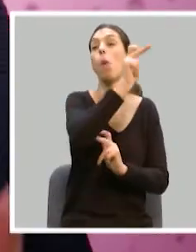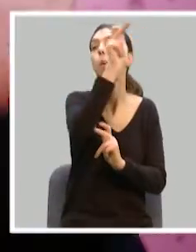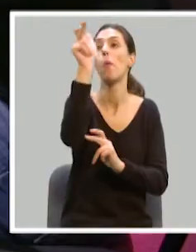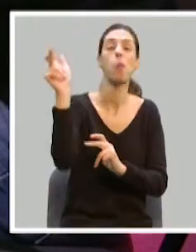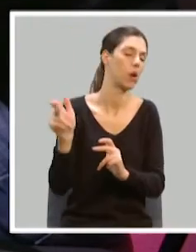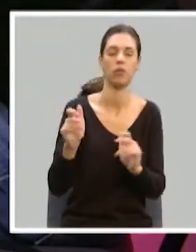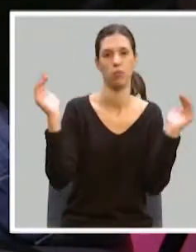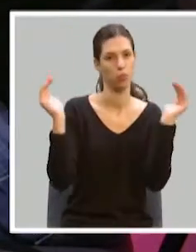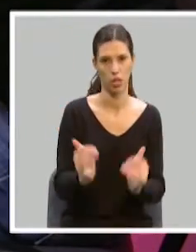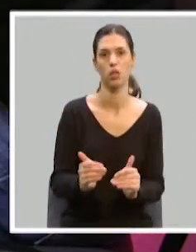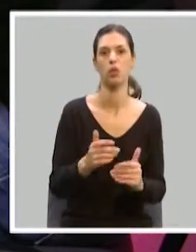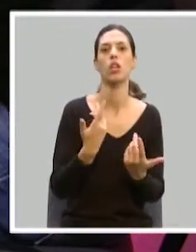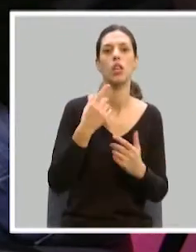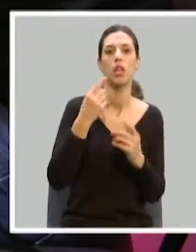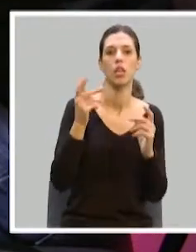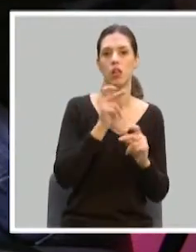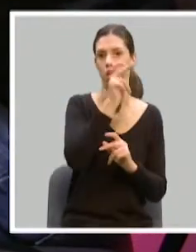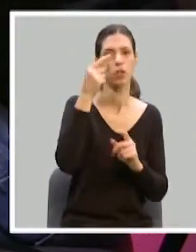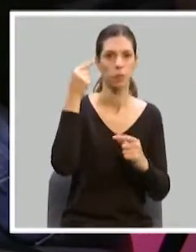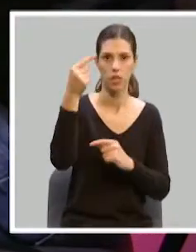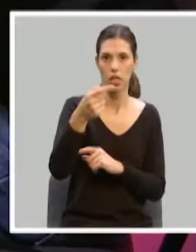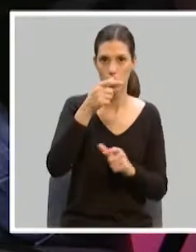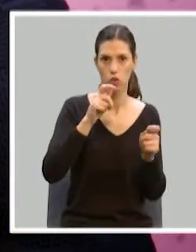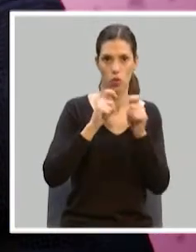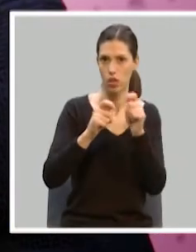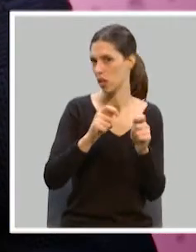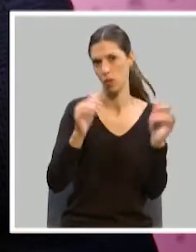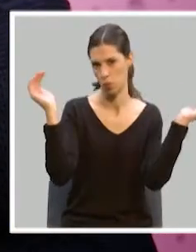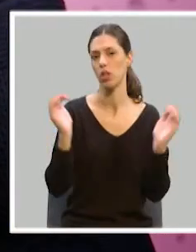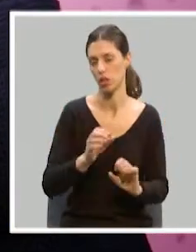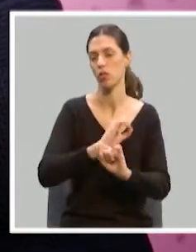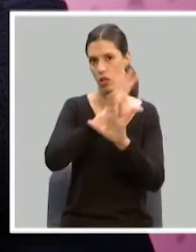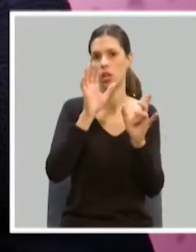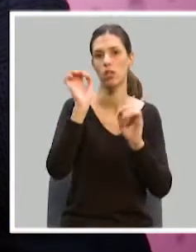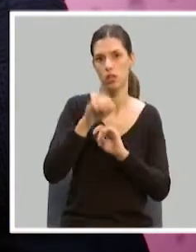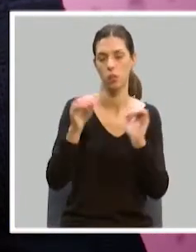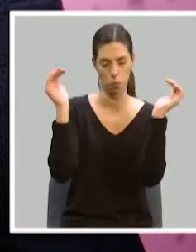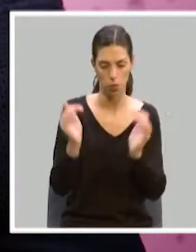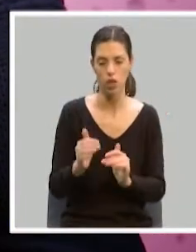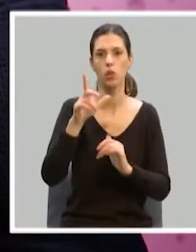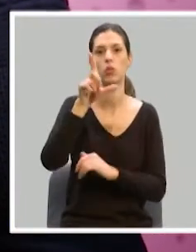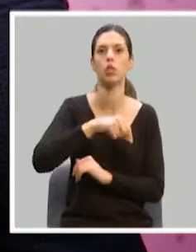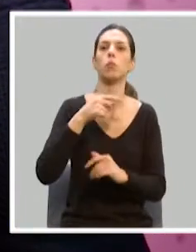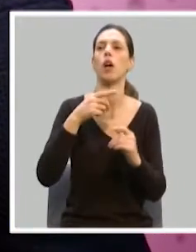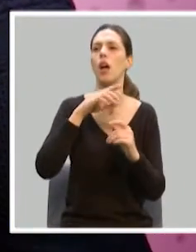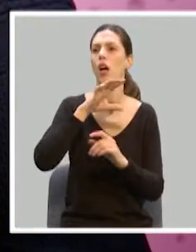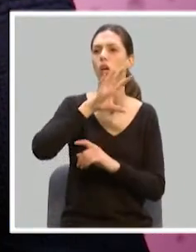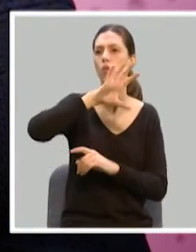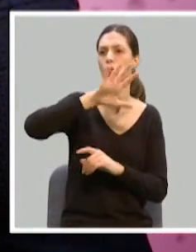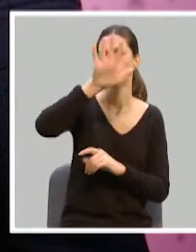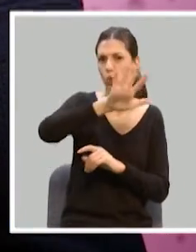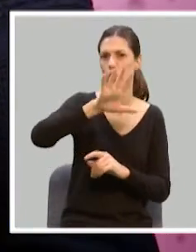vezes ao fim do mundo como ir no passado não é enviado especiais especiais não consegue estar em tantos cenários